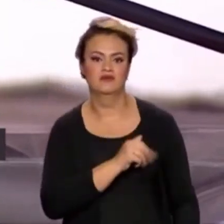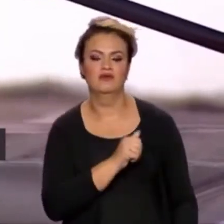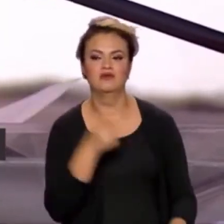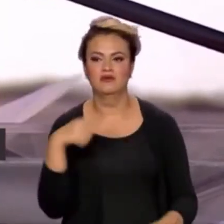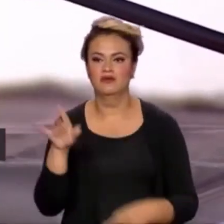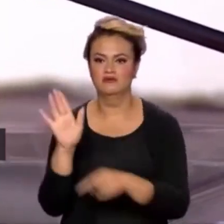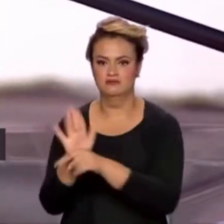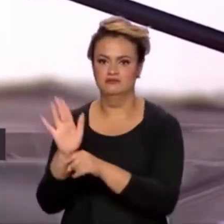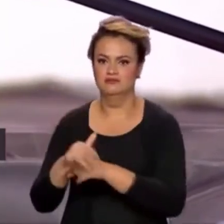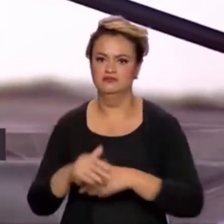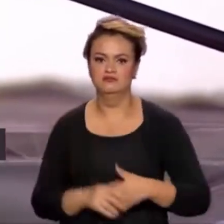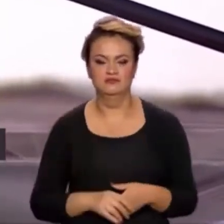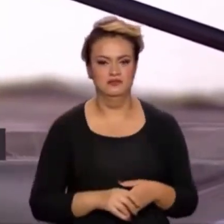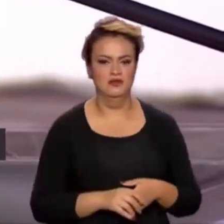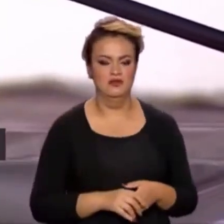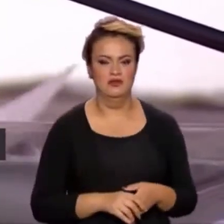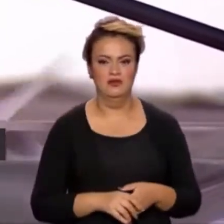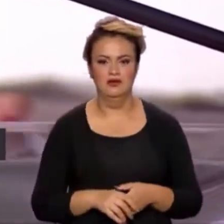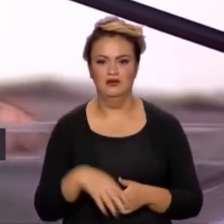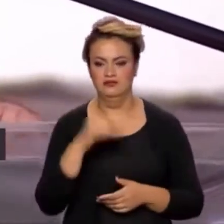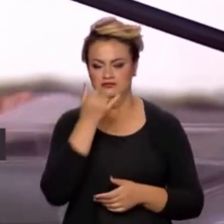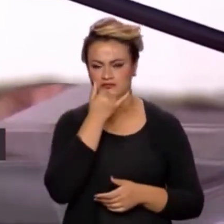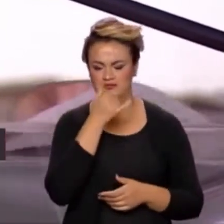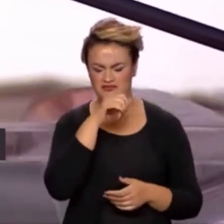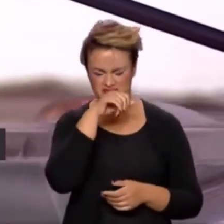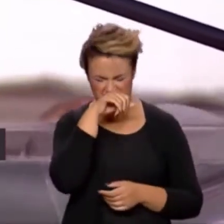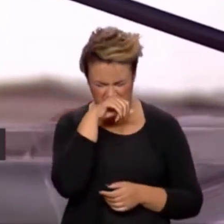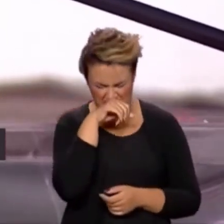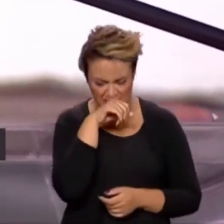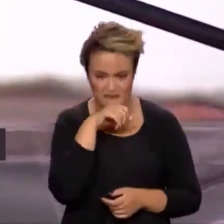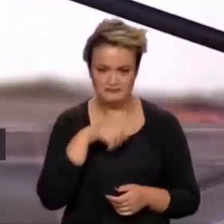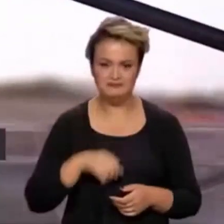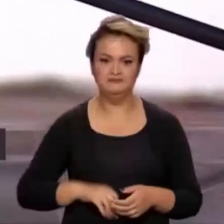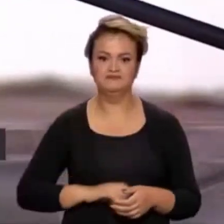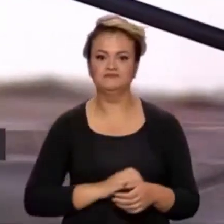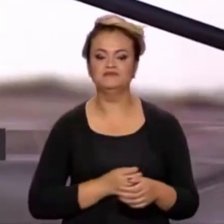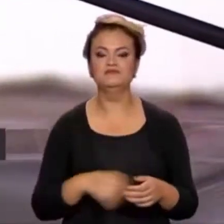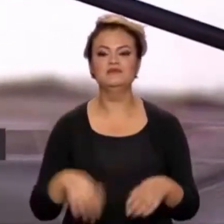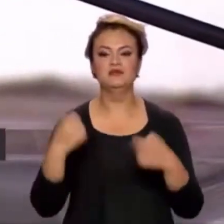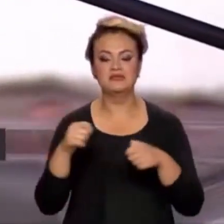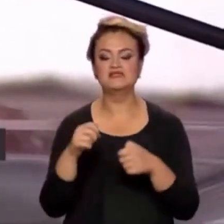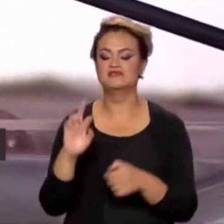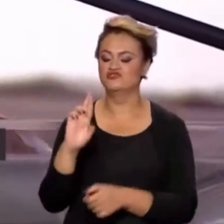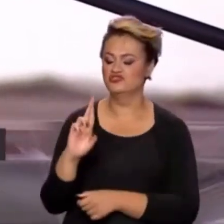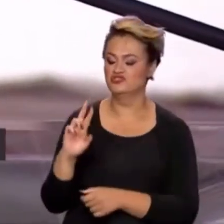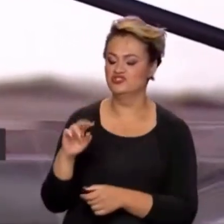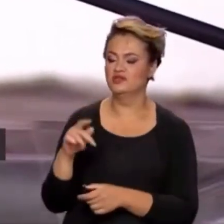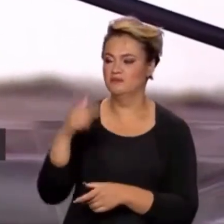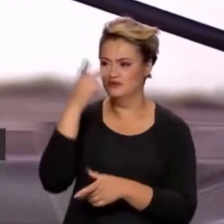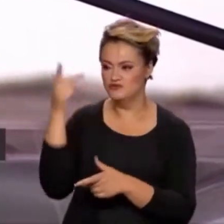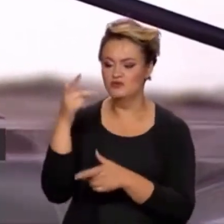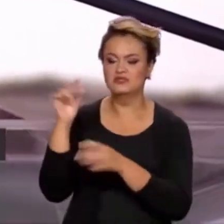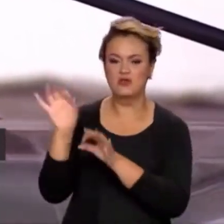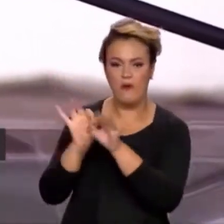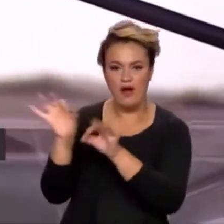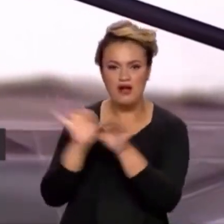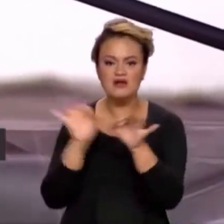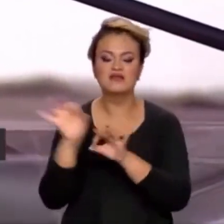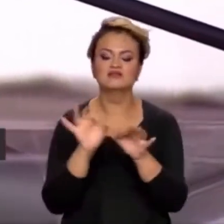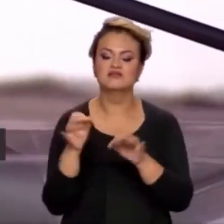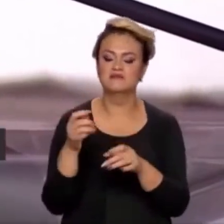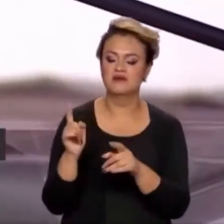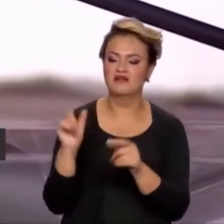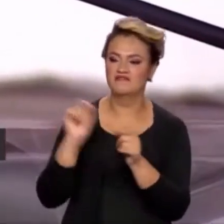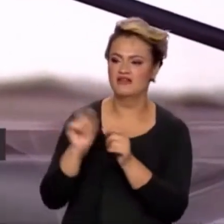fortalecida, precisa ter recursos orçamentários, humanos, materiais e políticos para cumprir sua missão